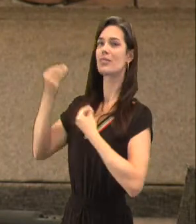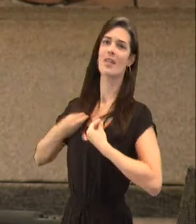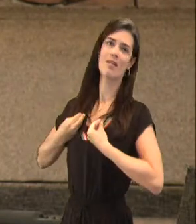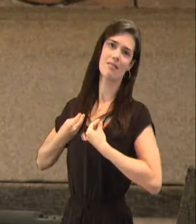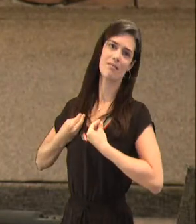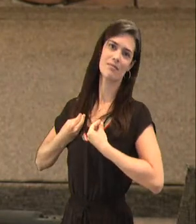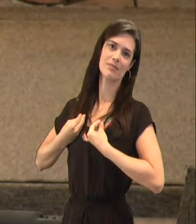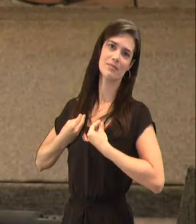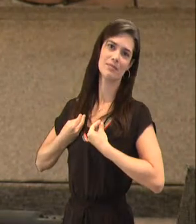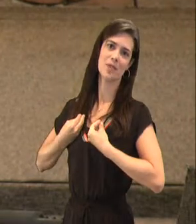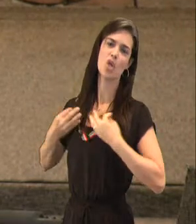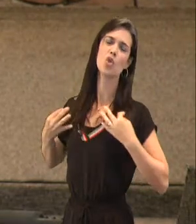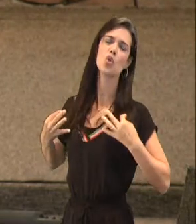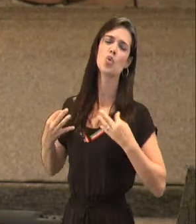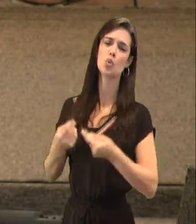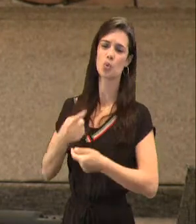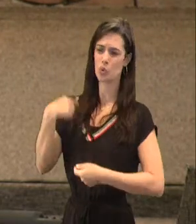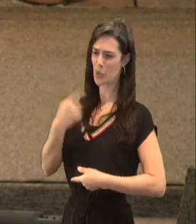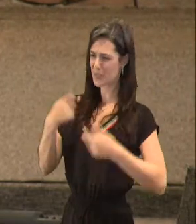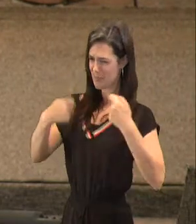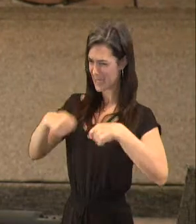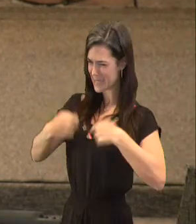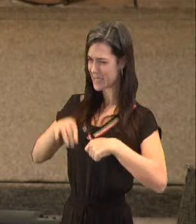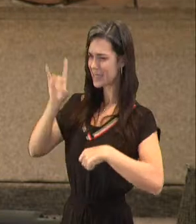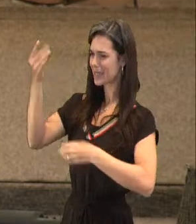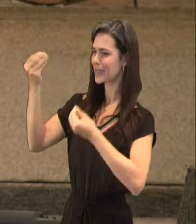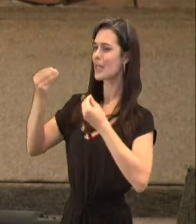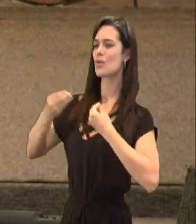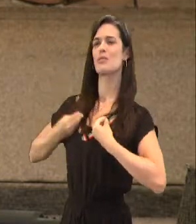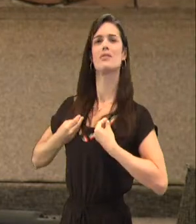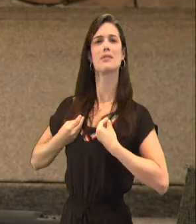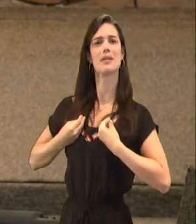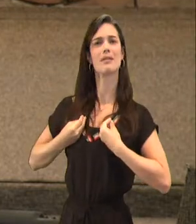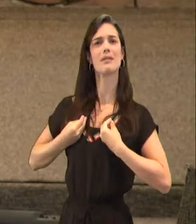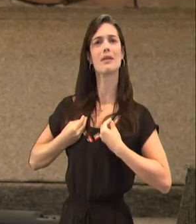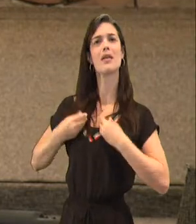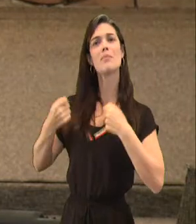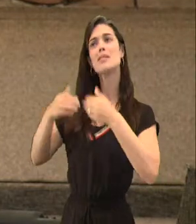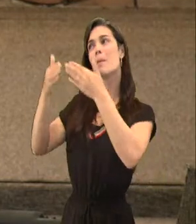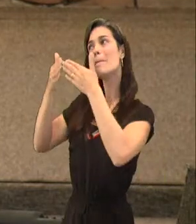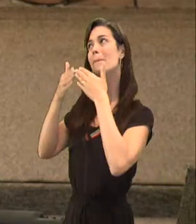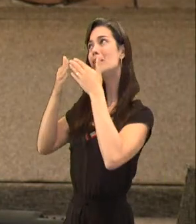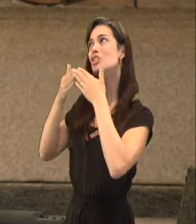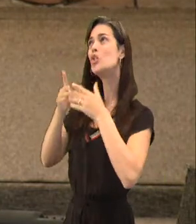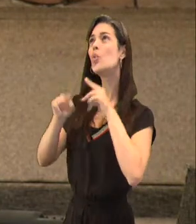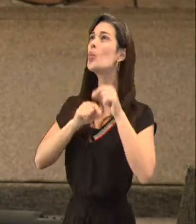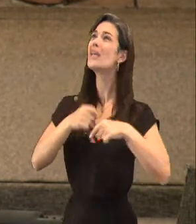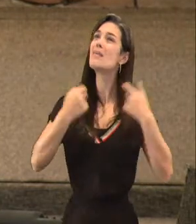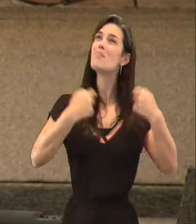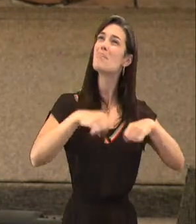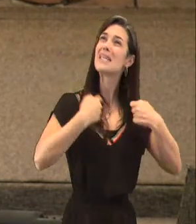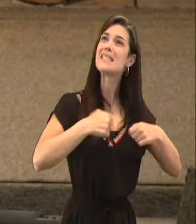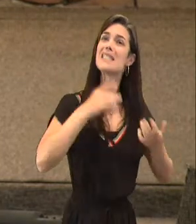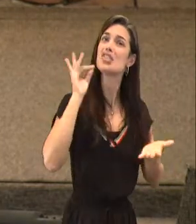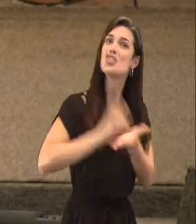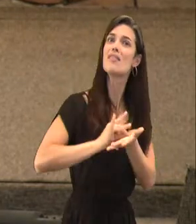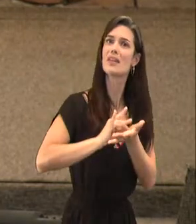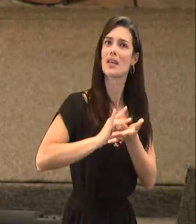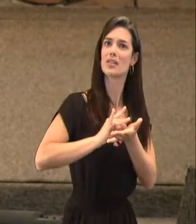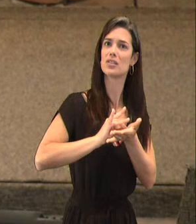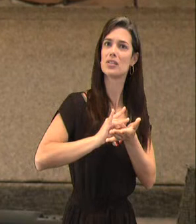vem toda a nossa provisão, e nós temos que clamar a Ele por tudo aquilo que necessitamos, tudo aquilo que é